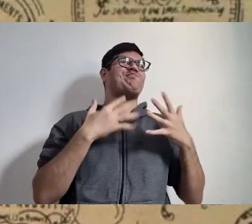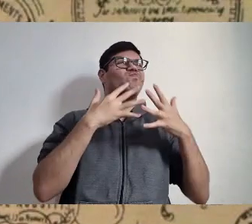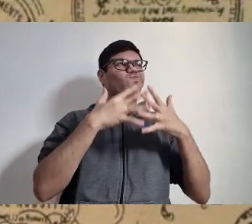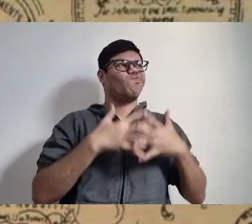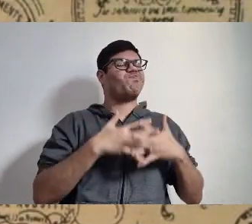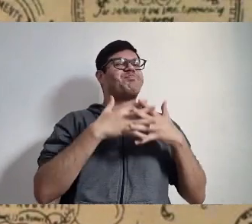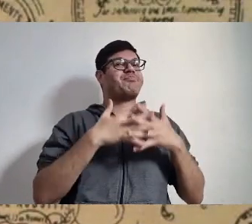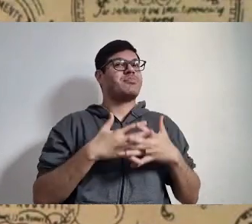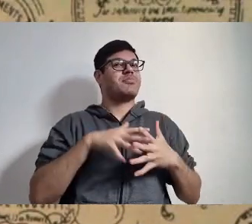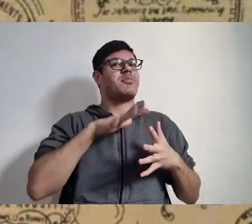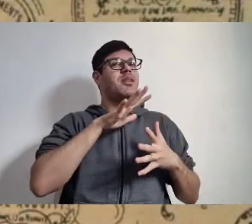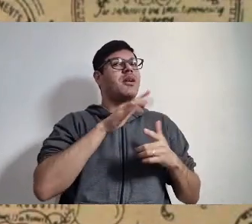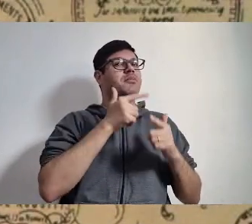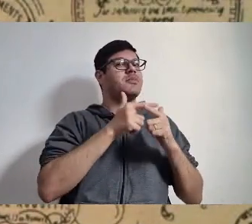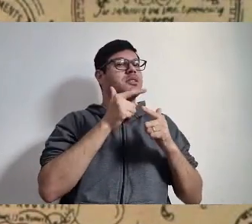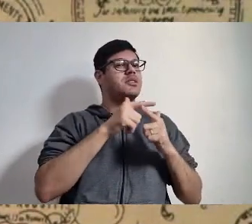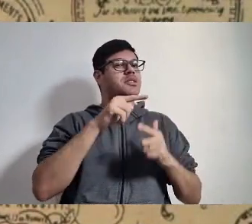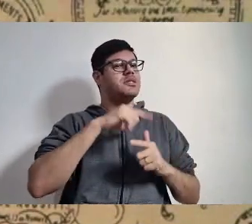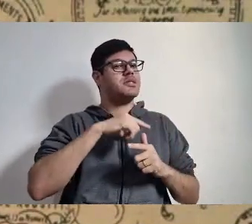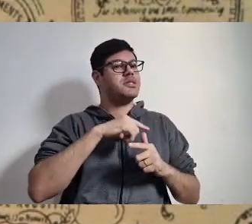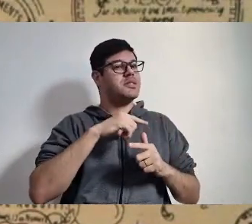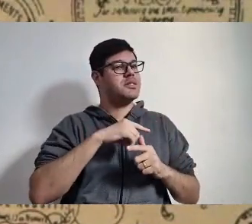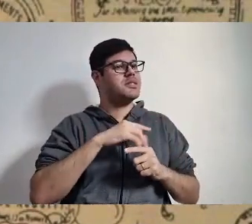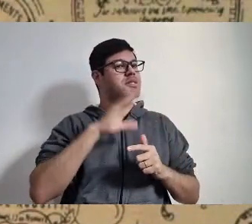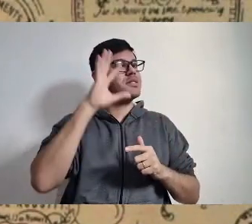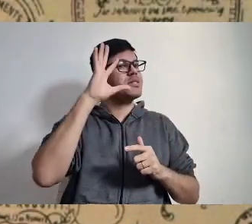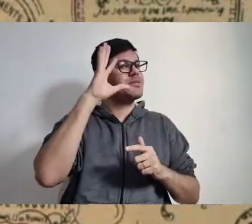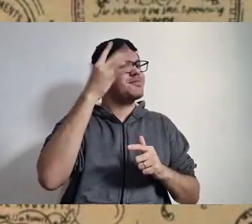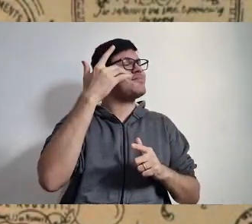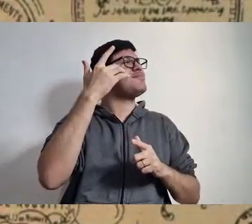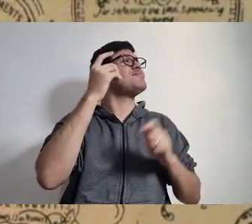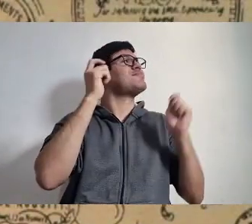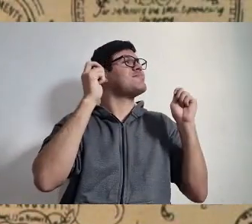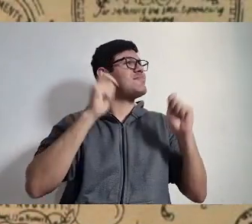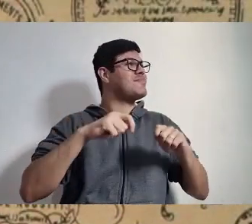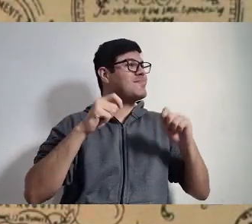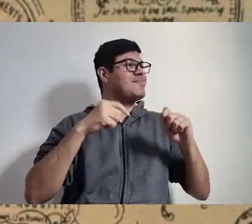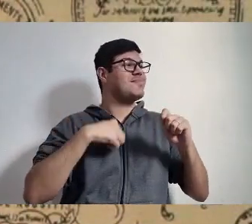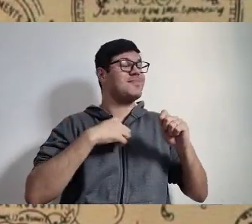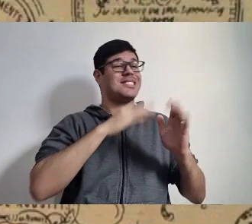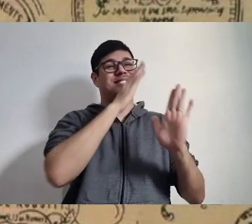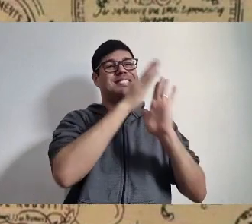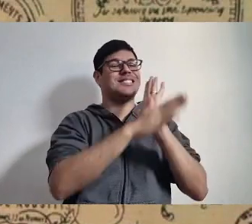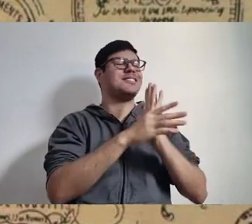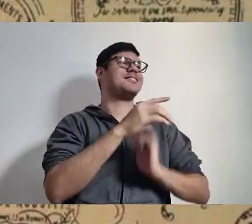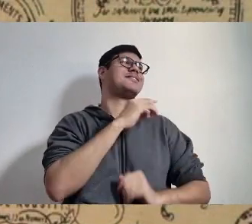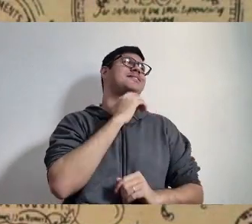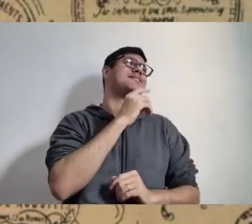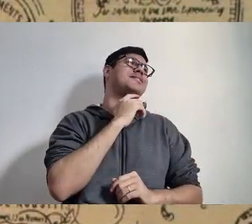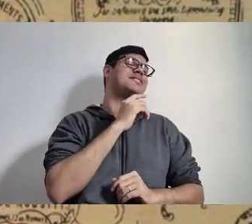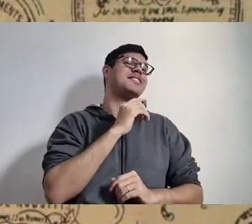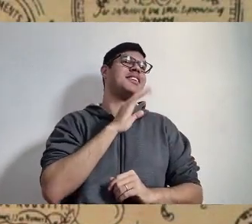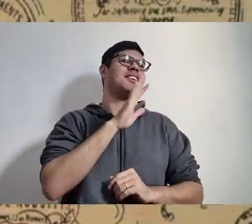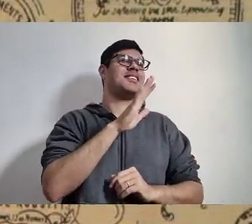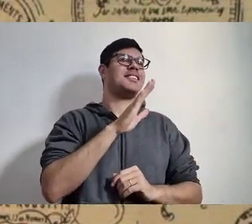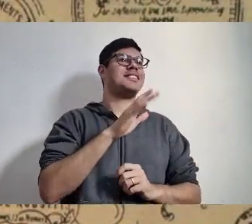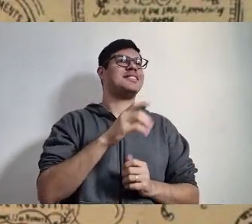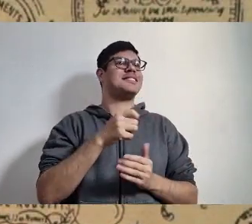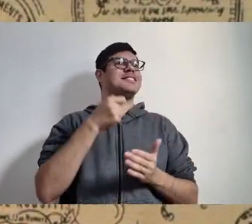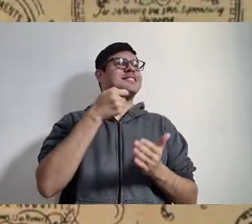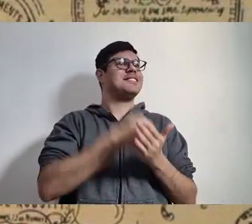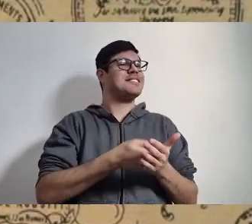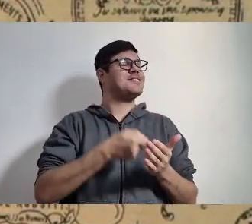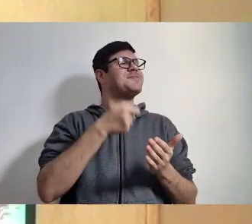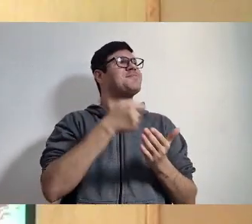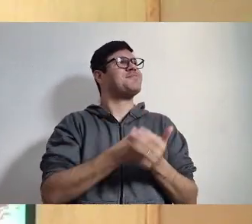às vezes você tem tanto problema que você sabe que dá para resolver que você fala aí que eu não posso sair mesmo, entendeu? Eu tenho que insistir para tentar consertar. Se todo mundo pensar, falar,